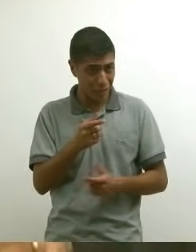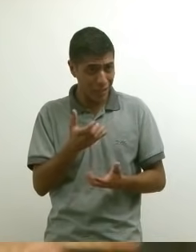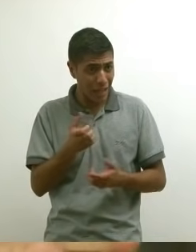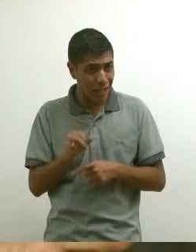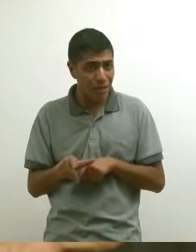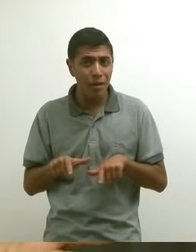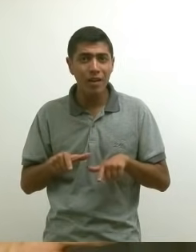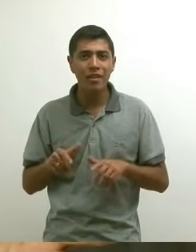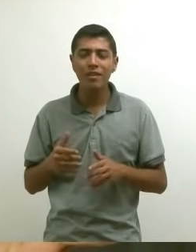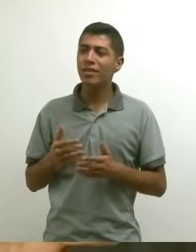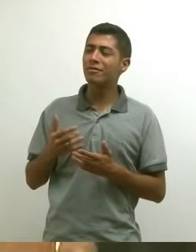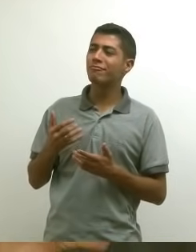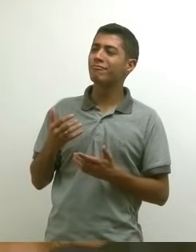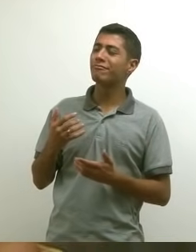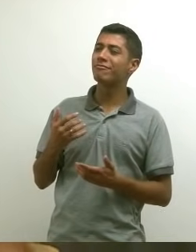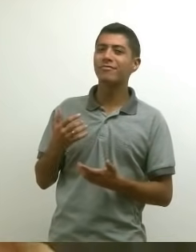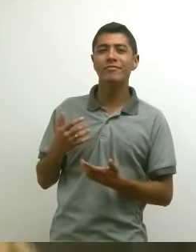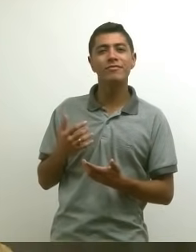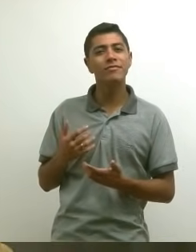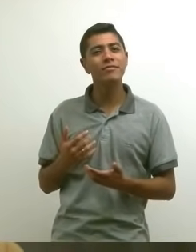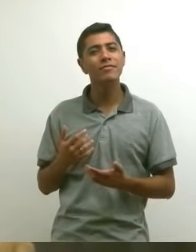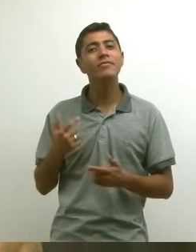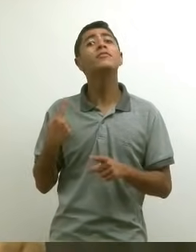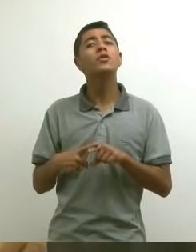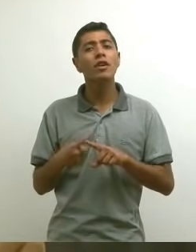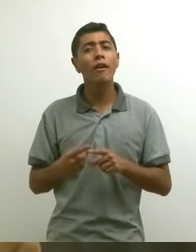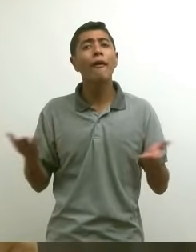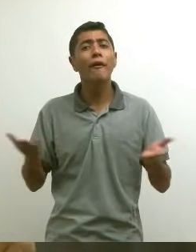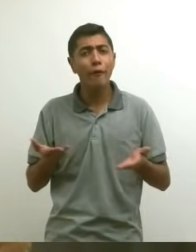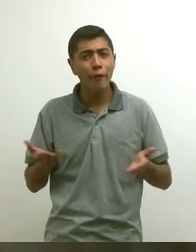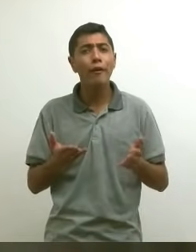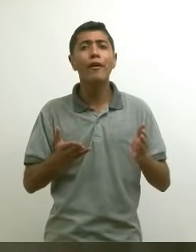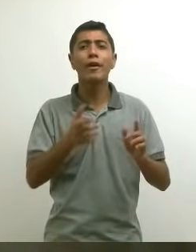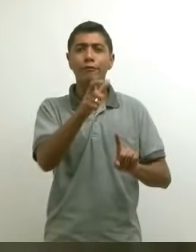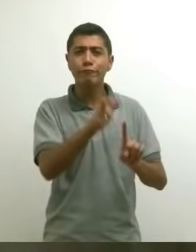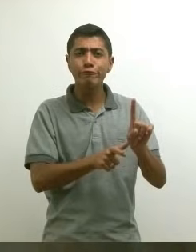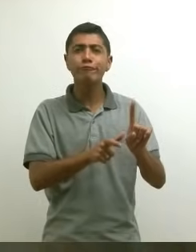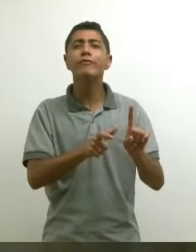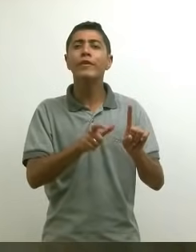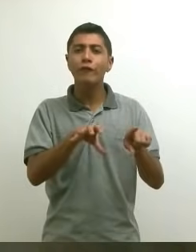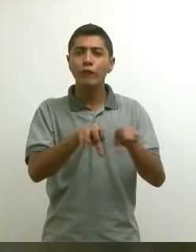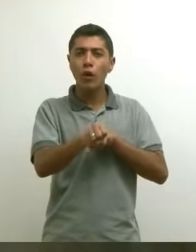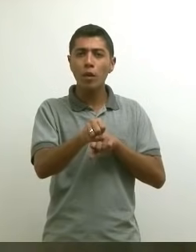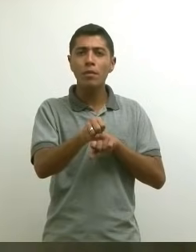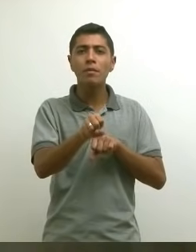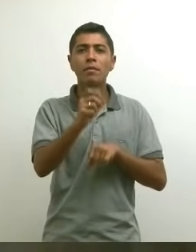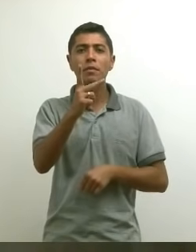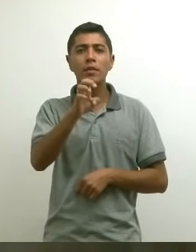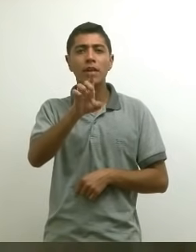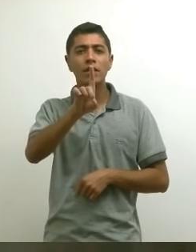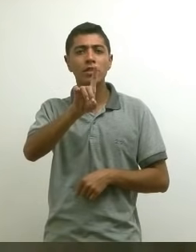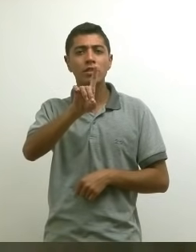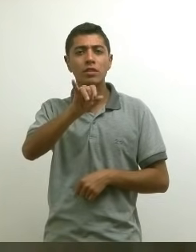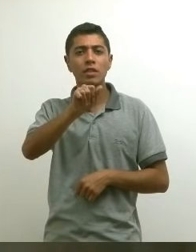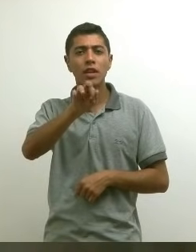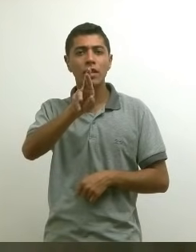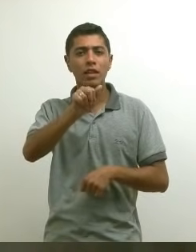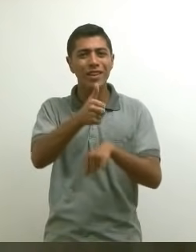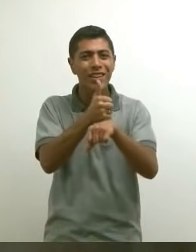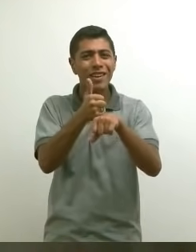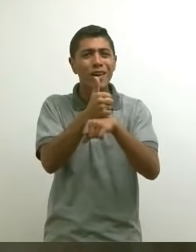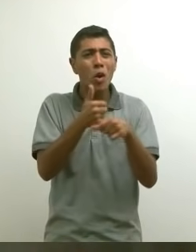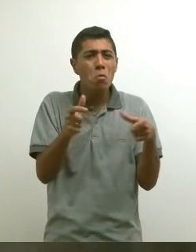como é que a formação eu só sei que não a meu ver um bom pediatra tem que trabalhar junto com o psicólogo